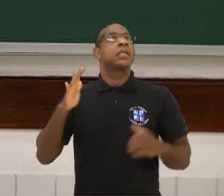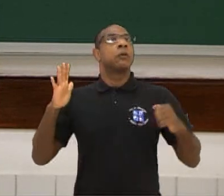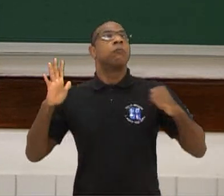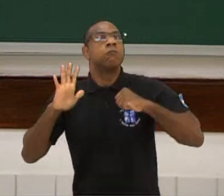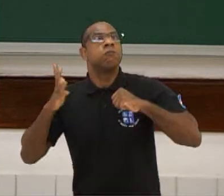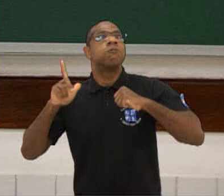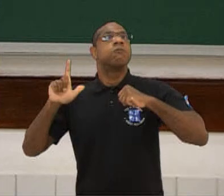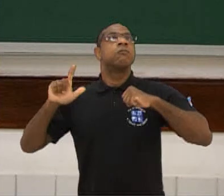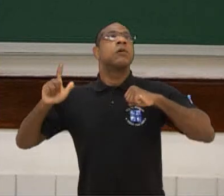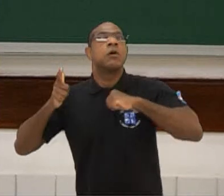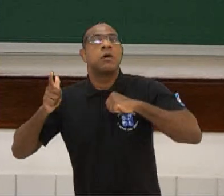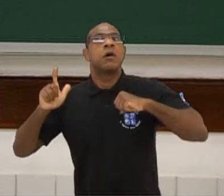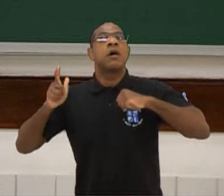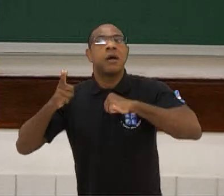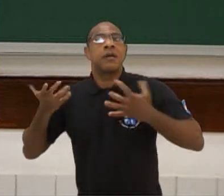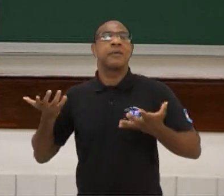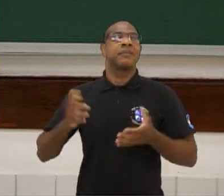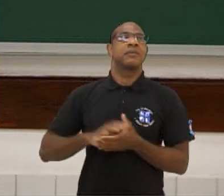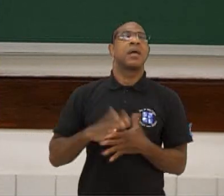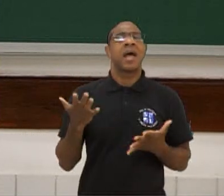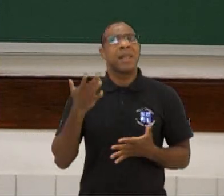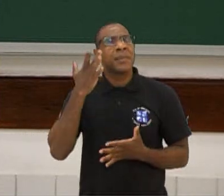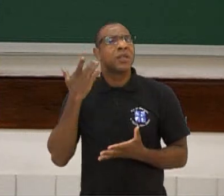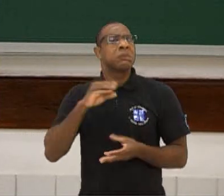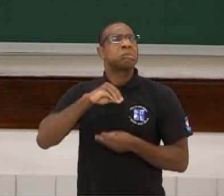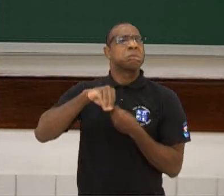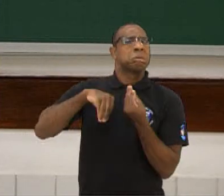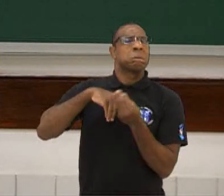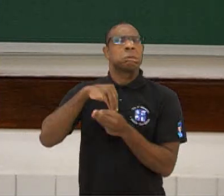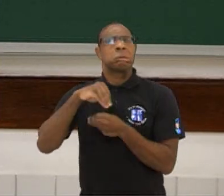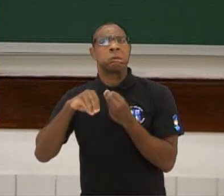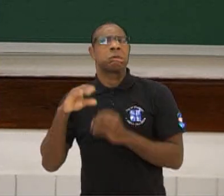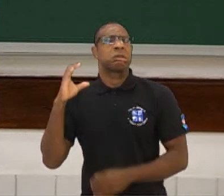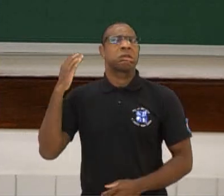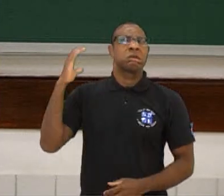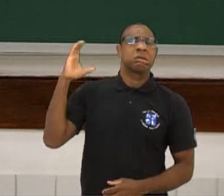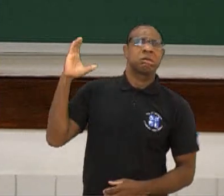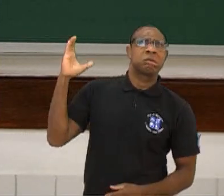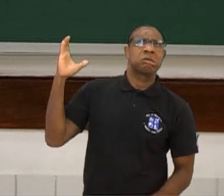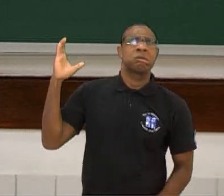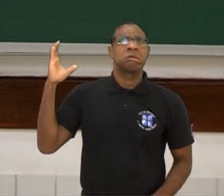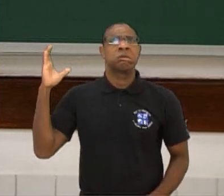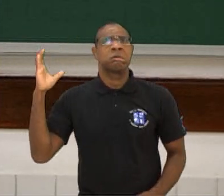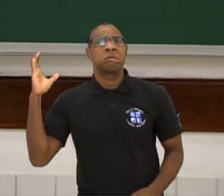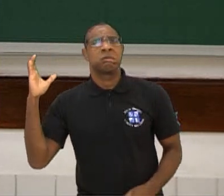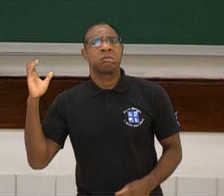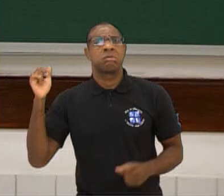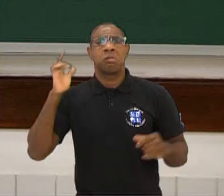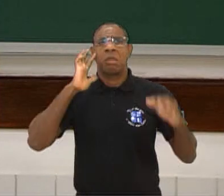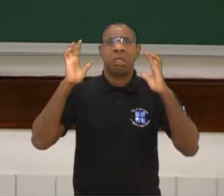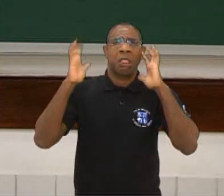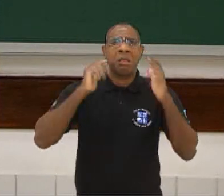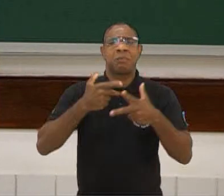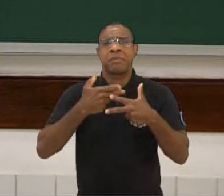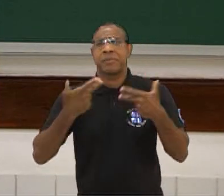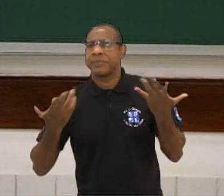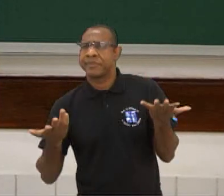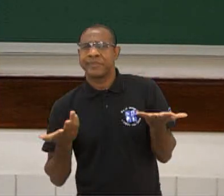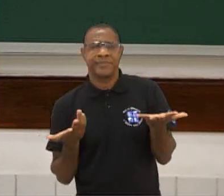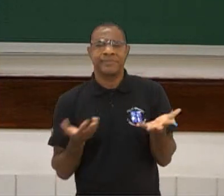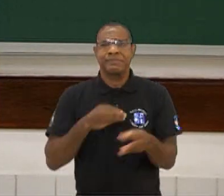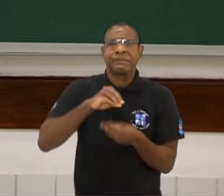lá. Bem, a pessoa mistura muito, né, ciência assim, com uma pseudociência, com um negócio um pouco mais